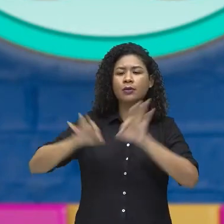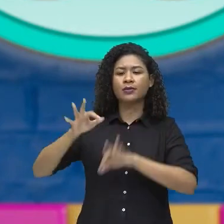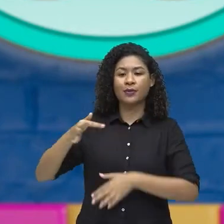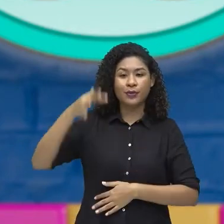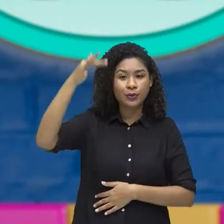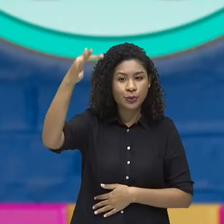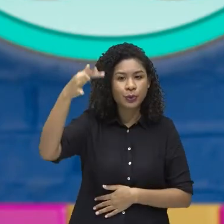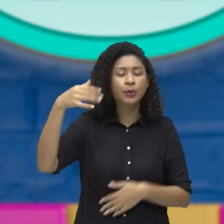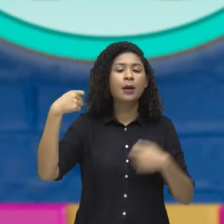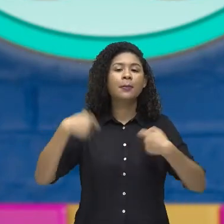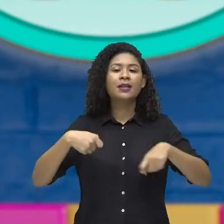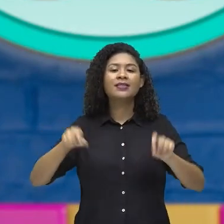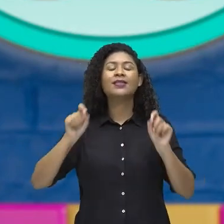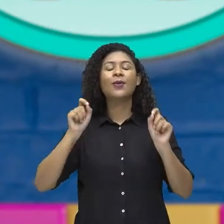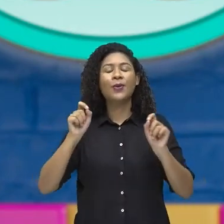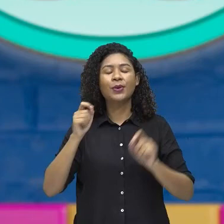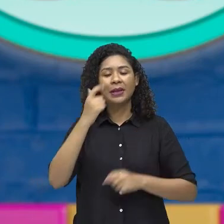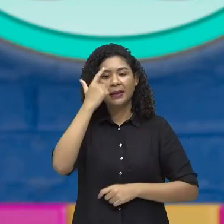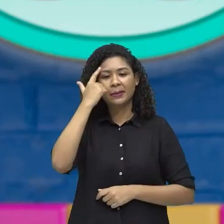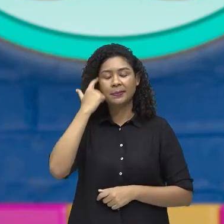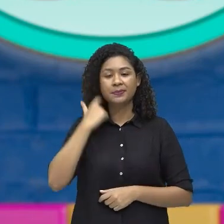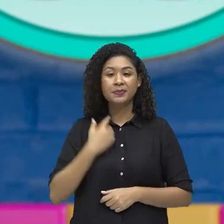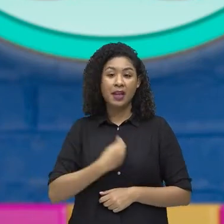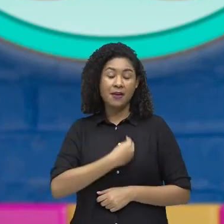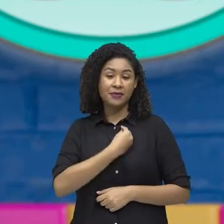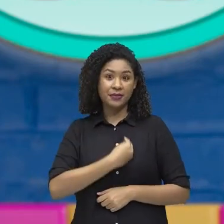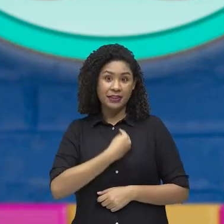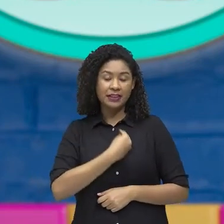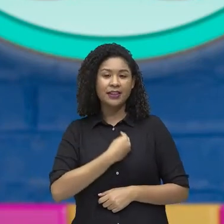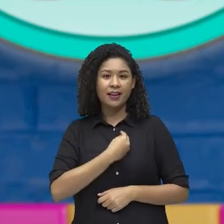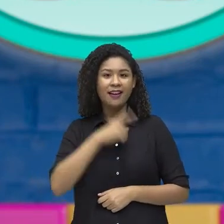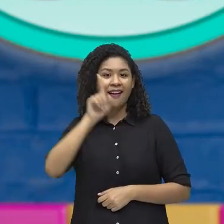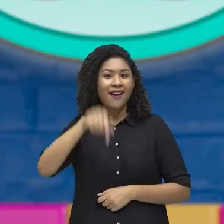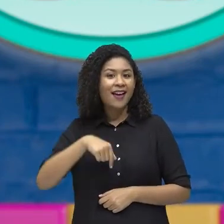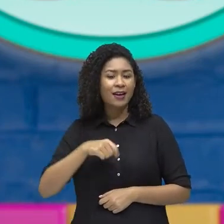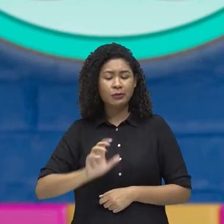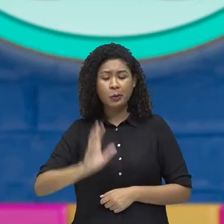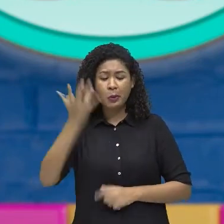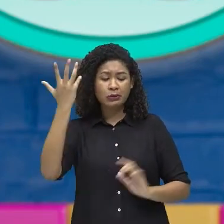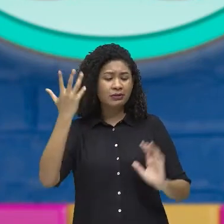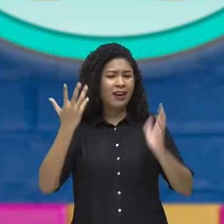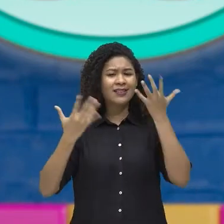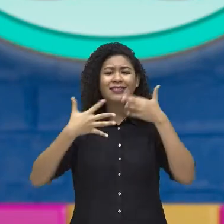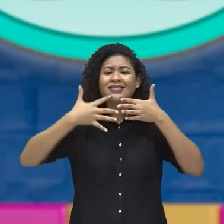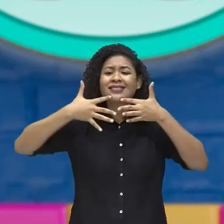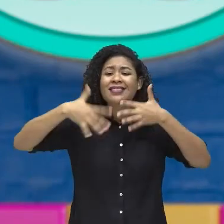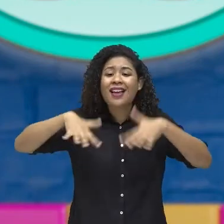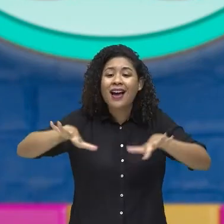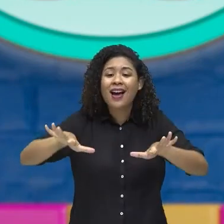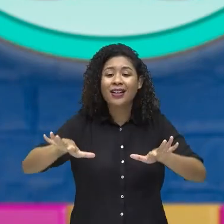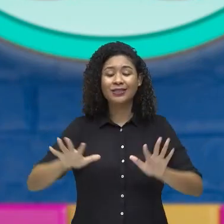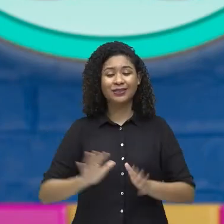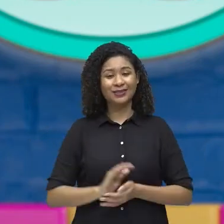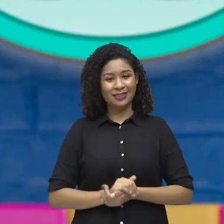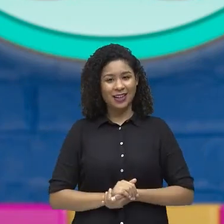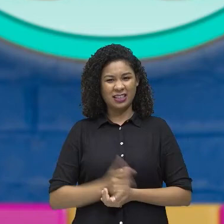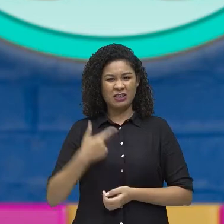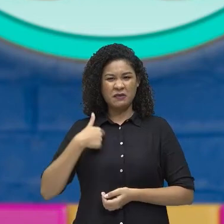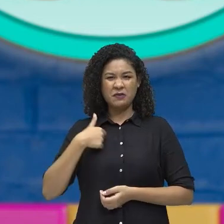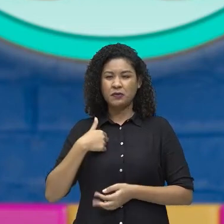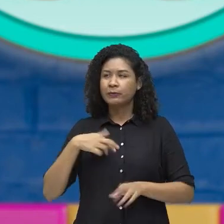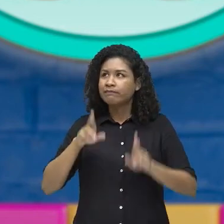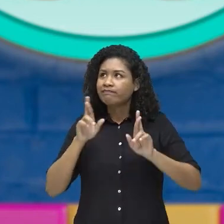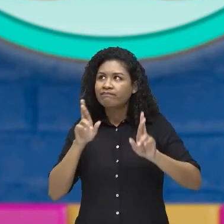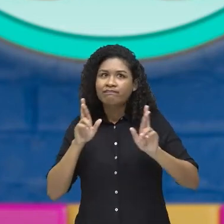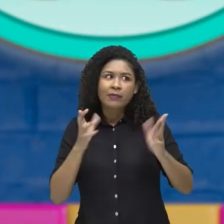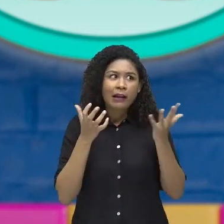margem para a vida no sentido de que a vida é também o que acontece e não só o que a gente espera. Então eu faço os